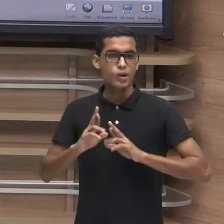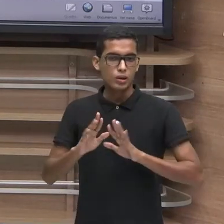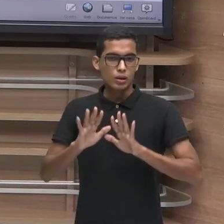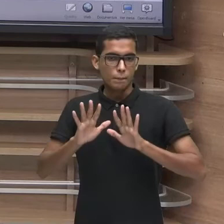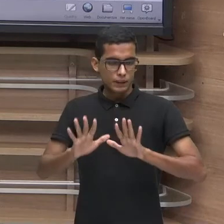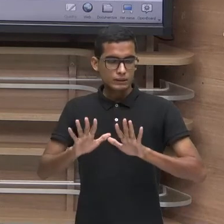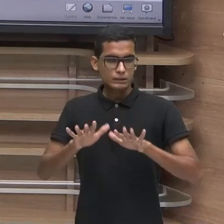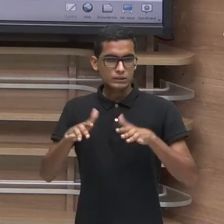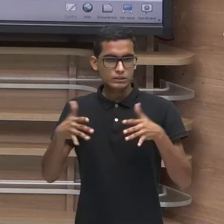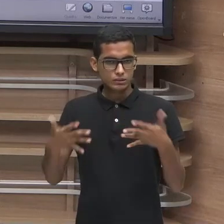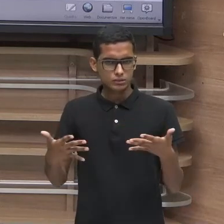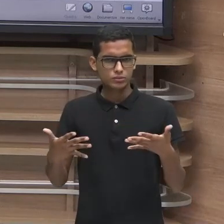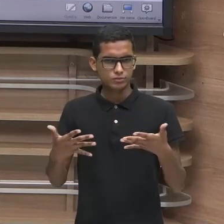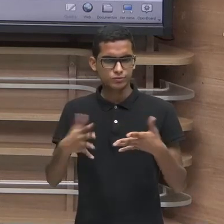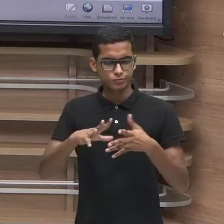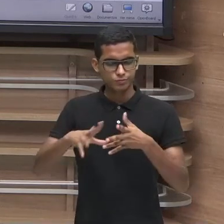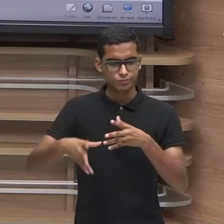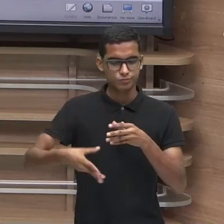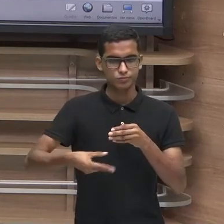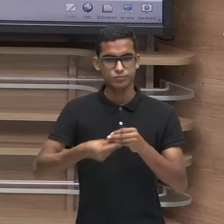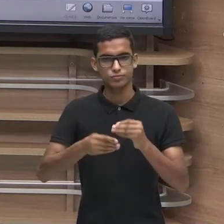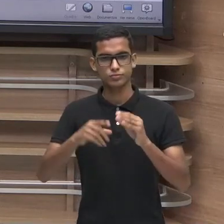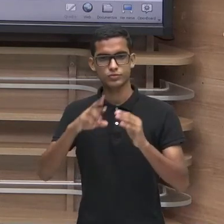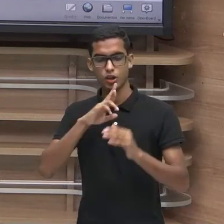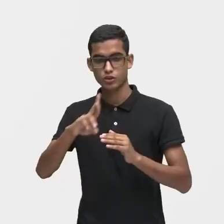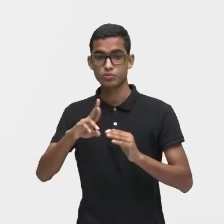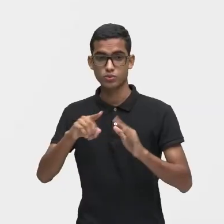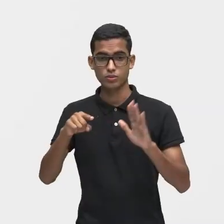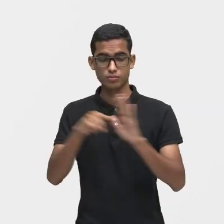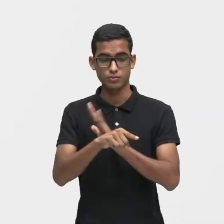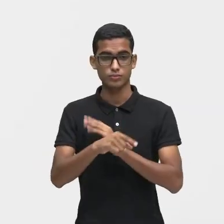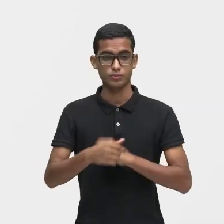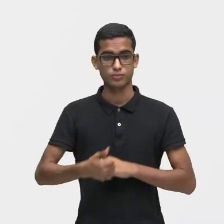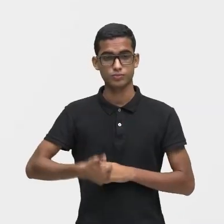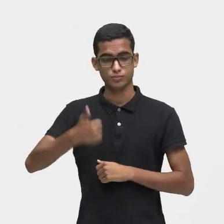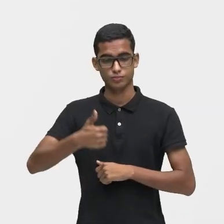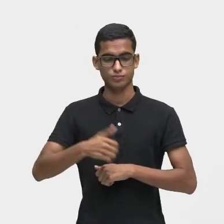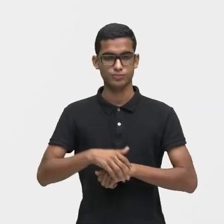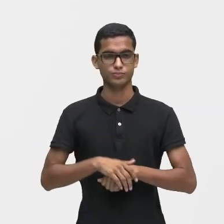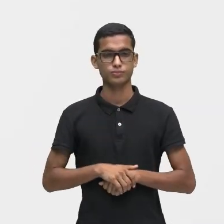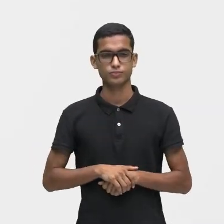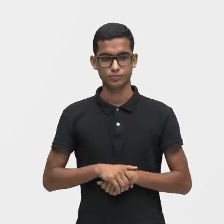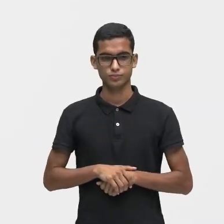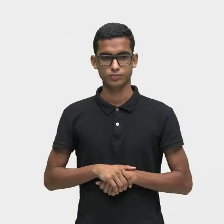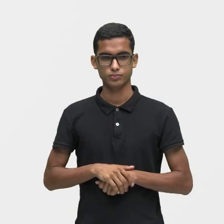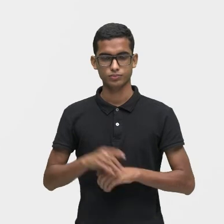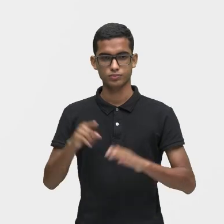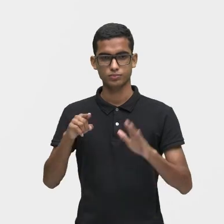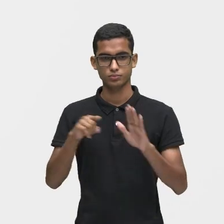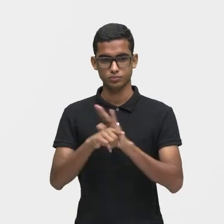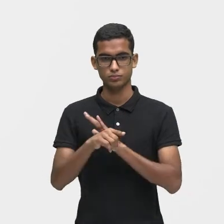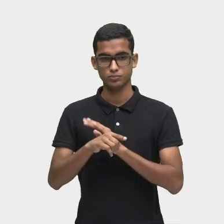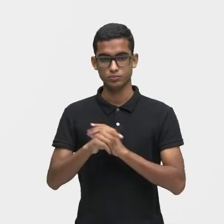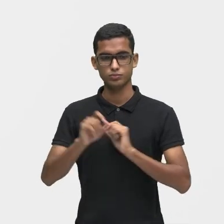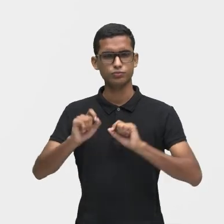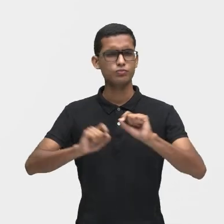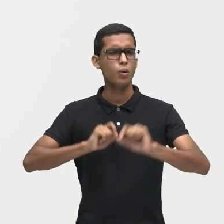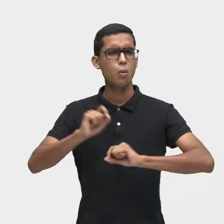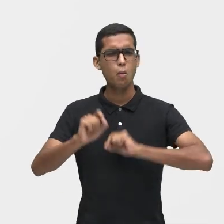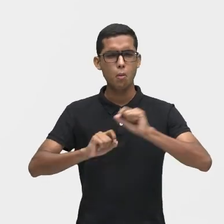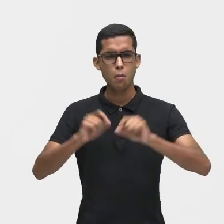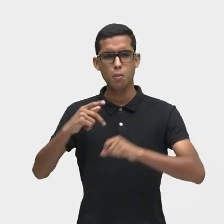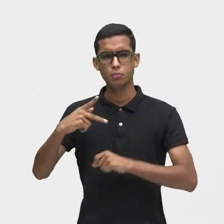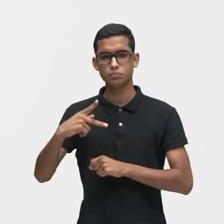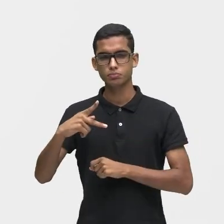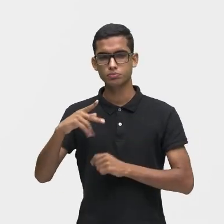vamos agora fazer o comentário da primeira pergunta. Então, a pergunta é o seguinte: o que é o